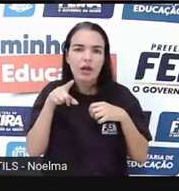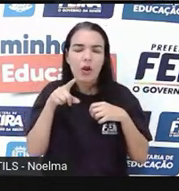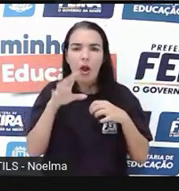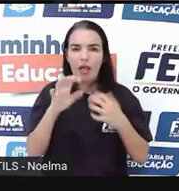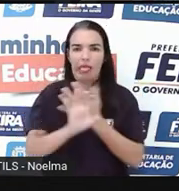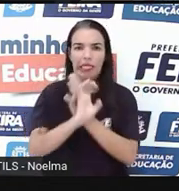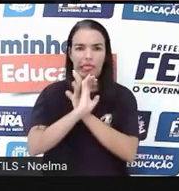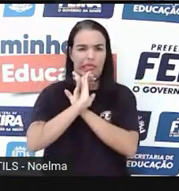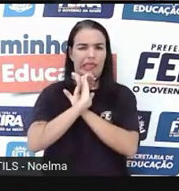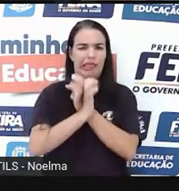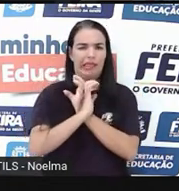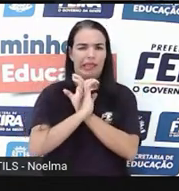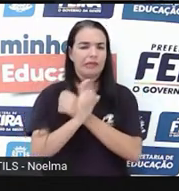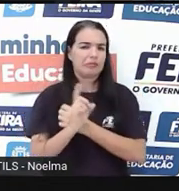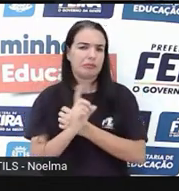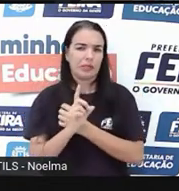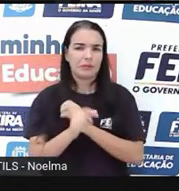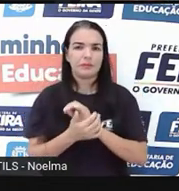Skeleton.